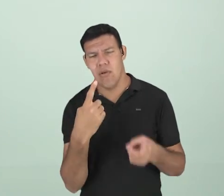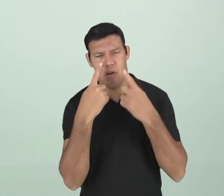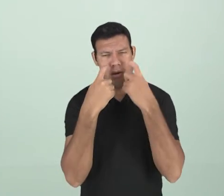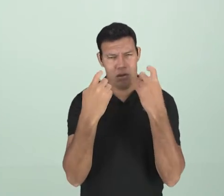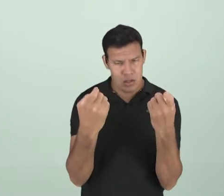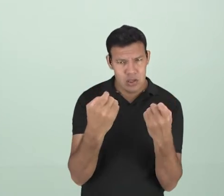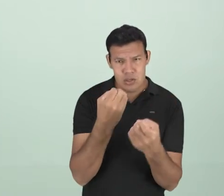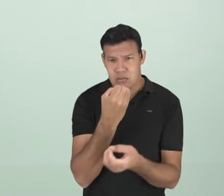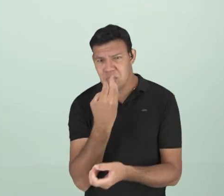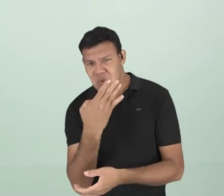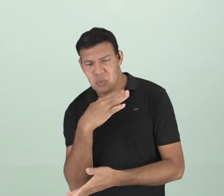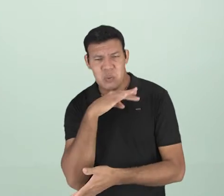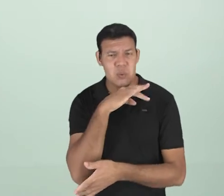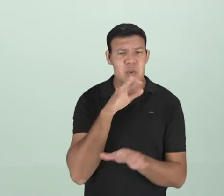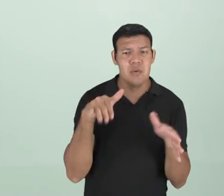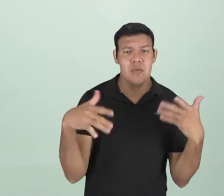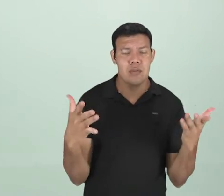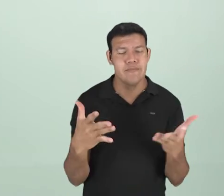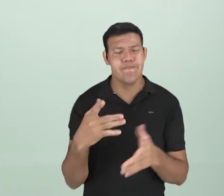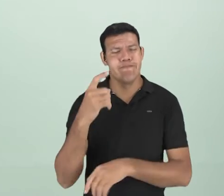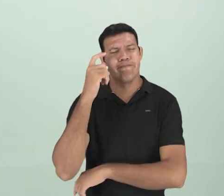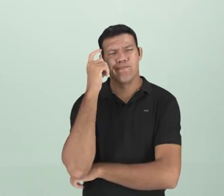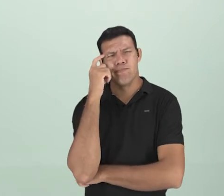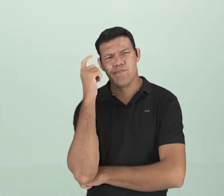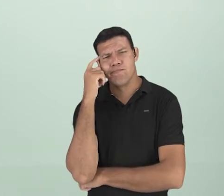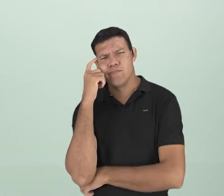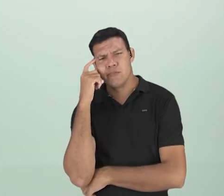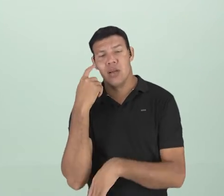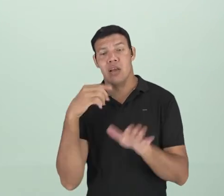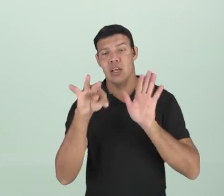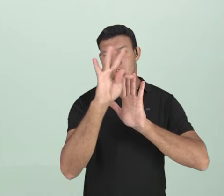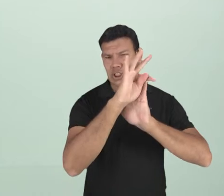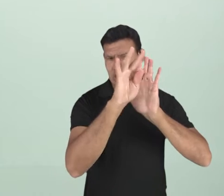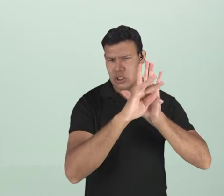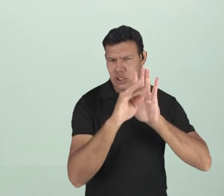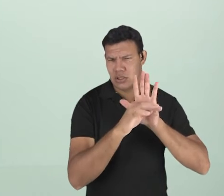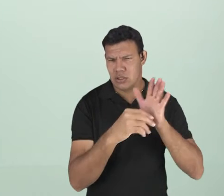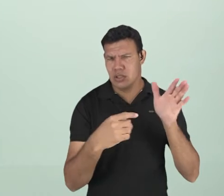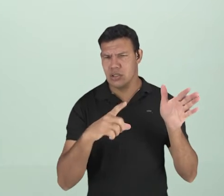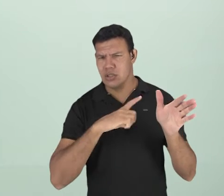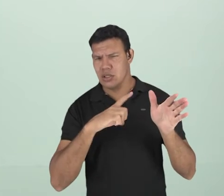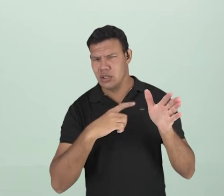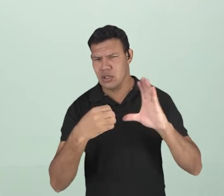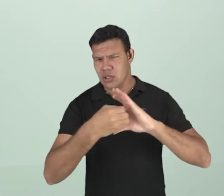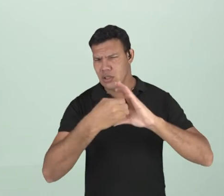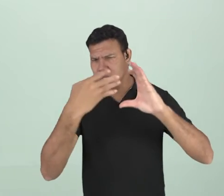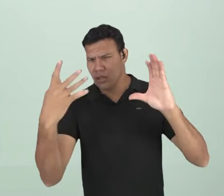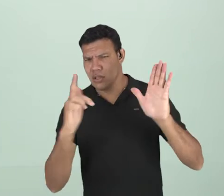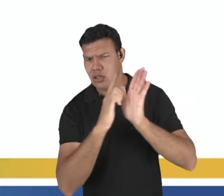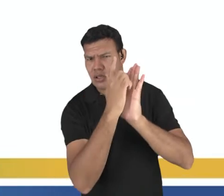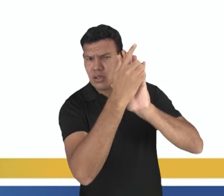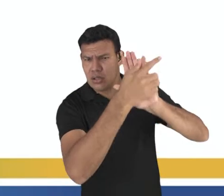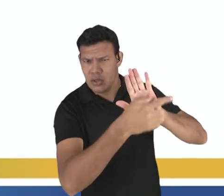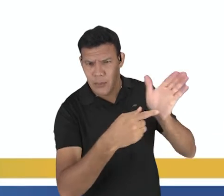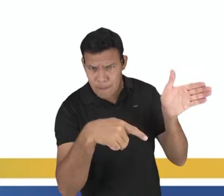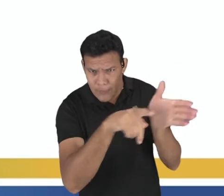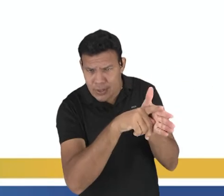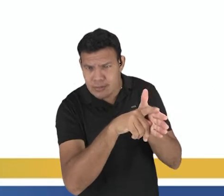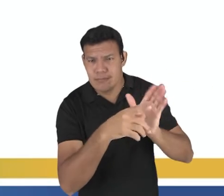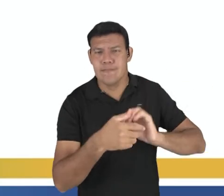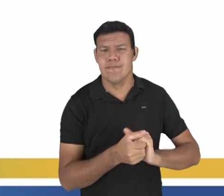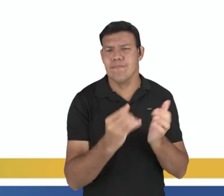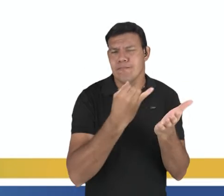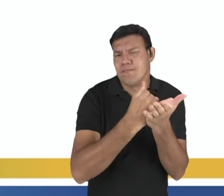interessante. E aí você vai se perguntar o quê? No meu texto, atende às características do gênero? Ele lá